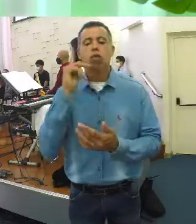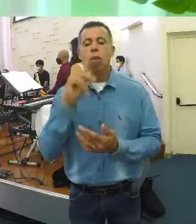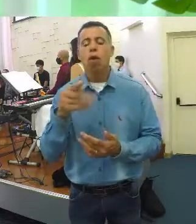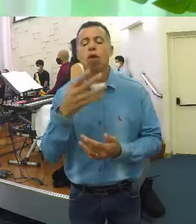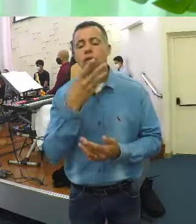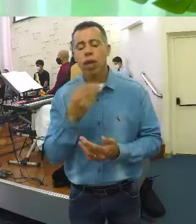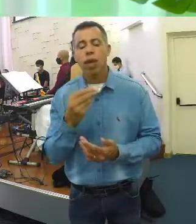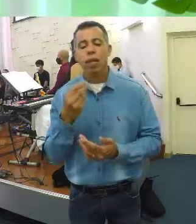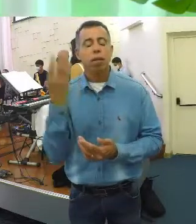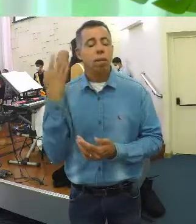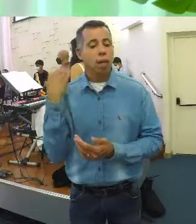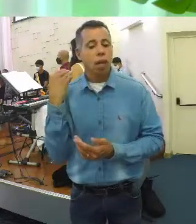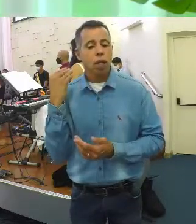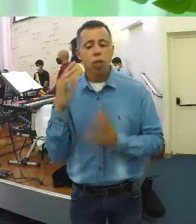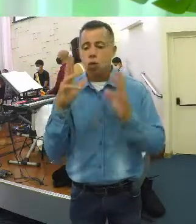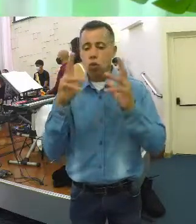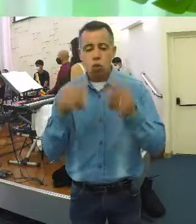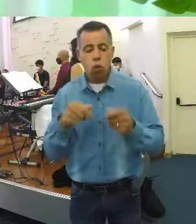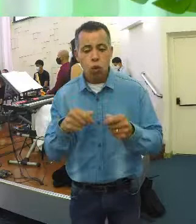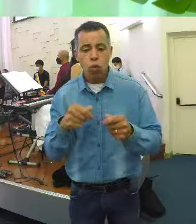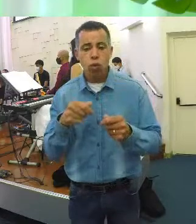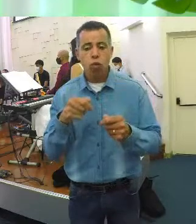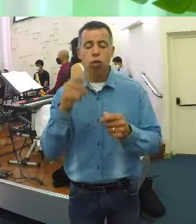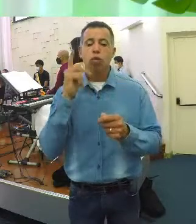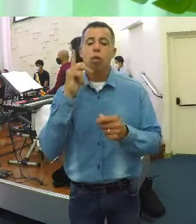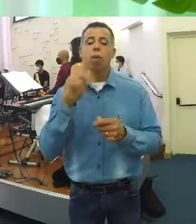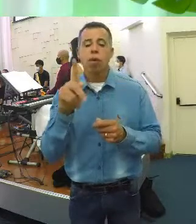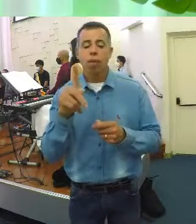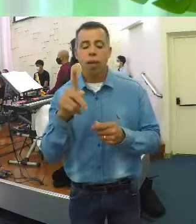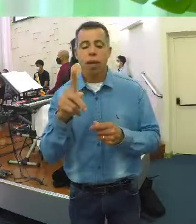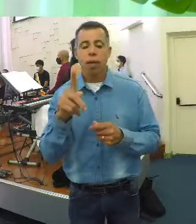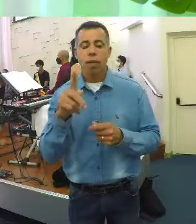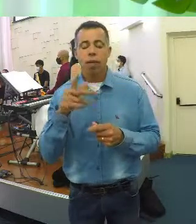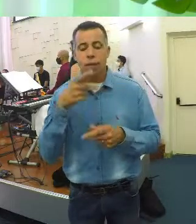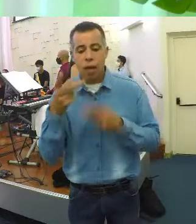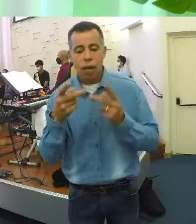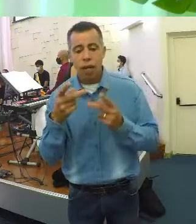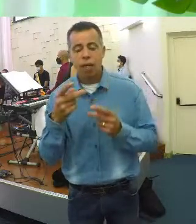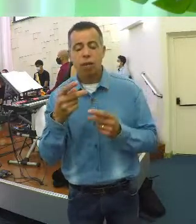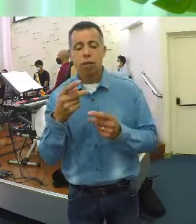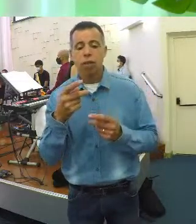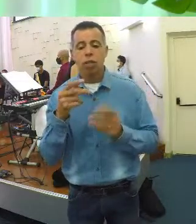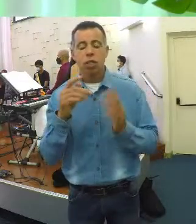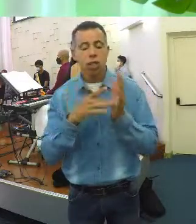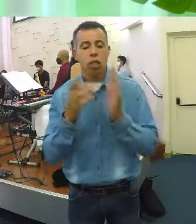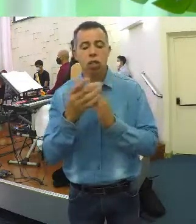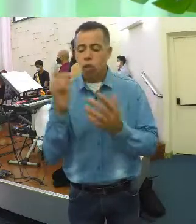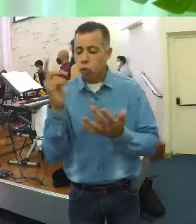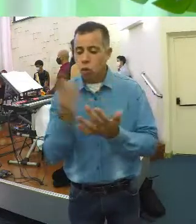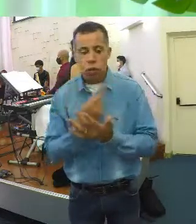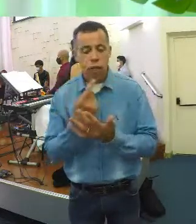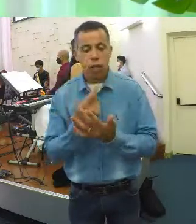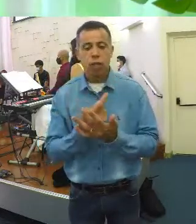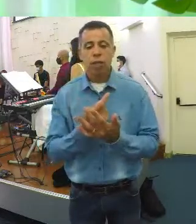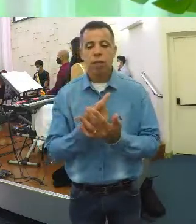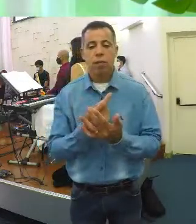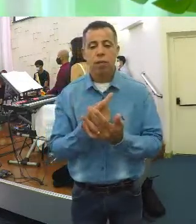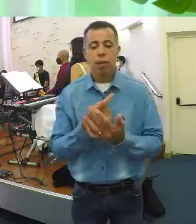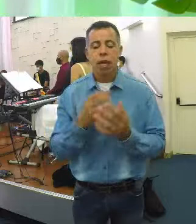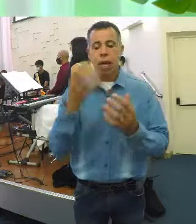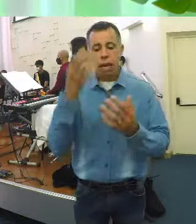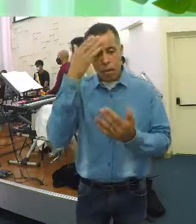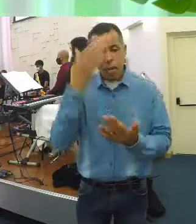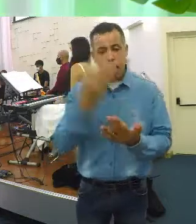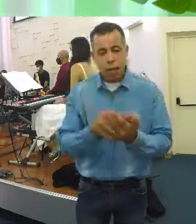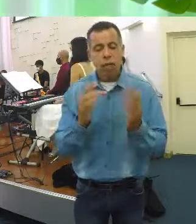se cumpriu na pessoa de Jesus de Nazaré. Creiam nele e sejam salvos. Primeiramente os judeus, e em